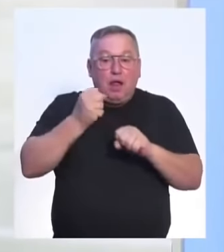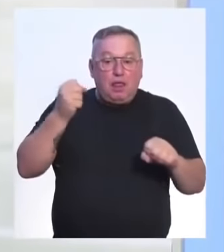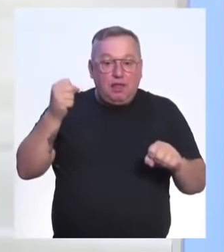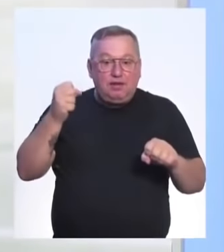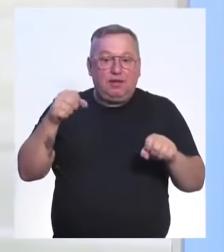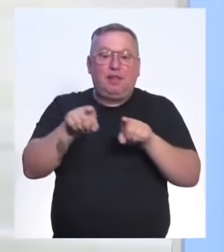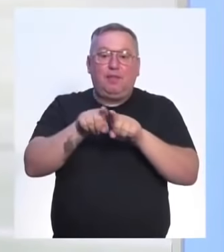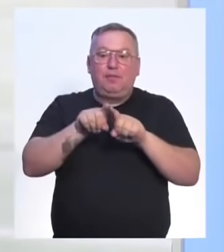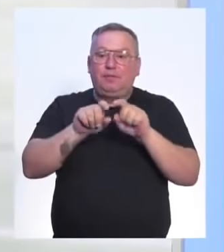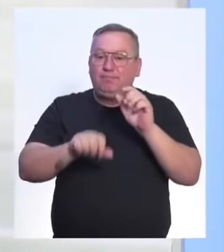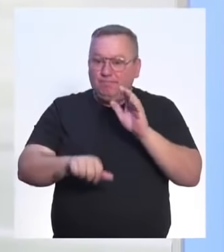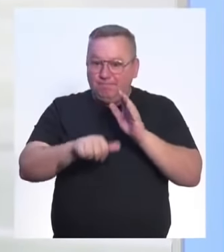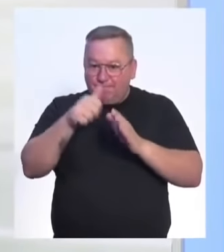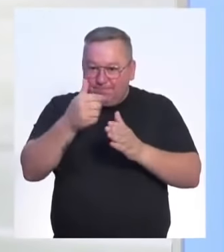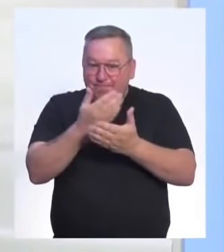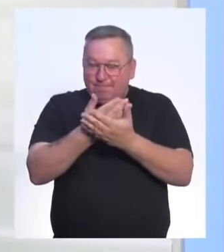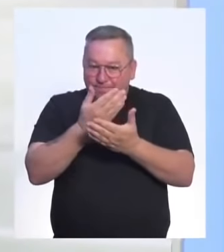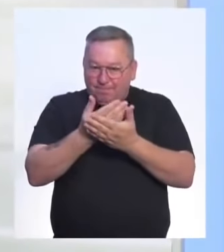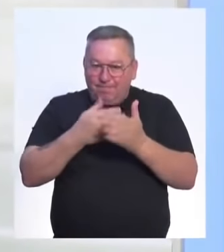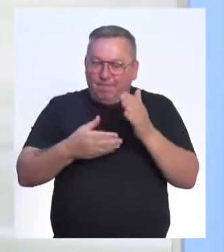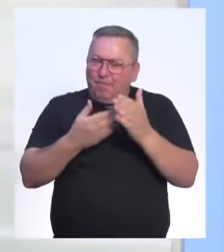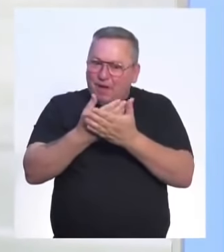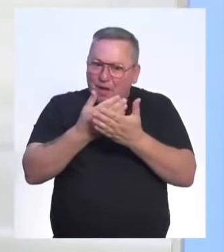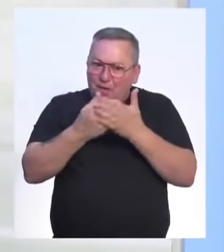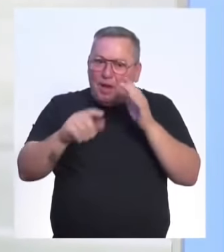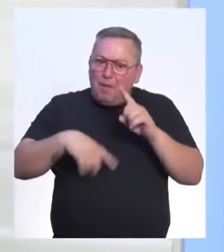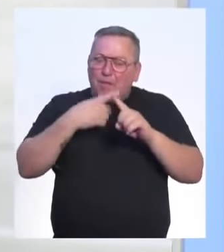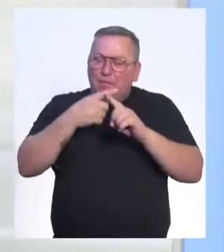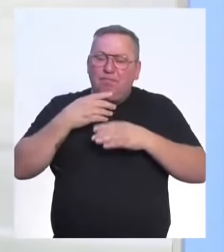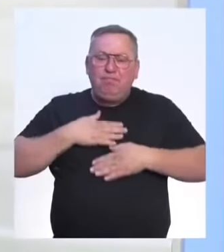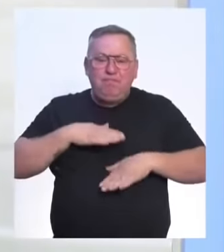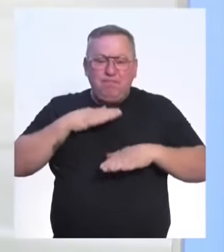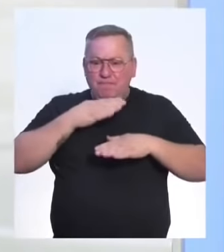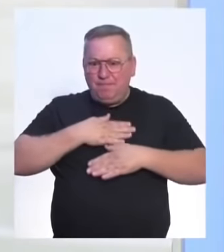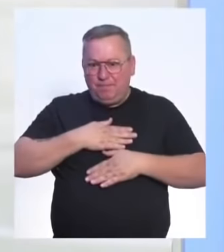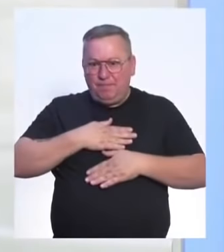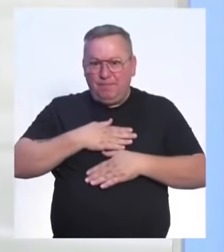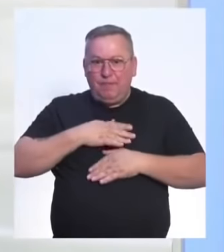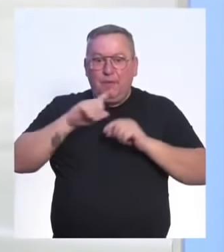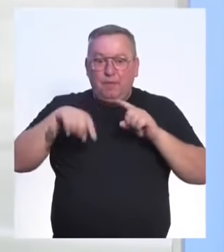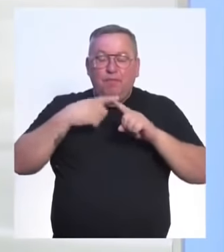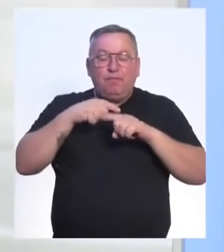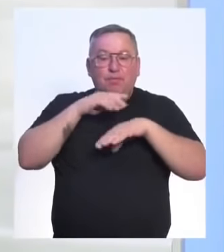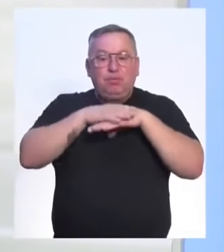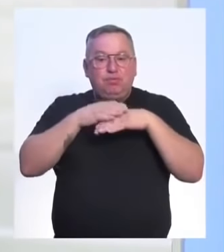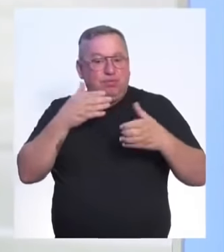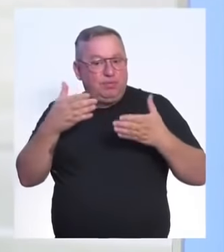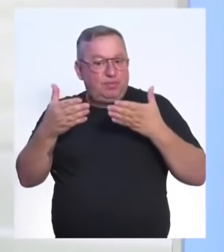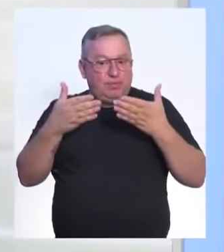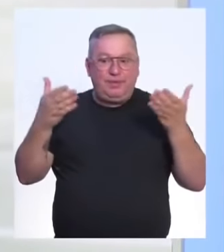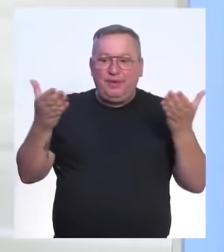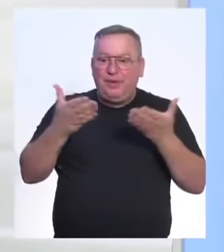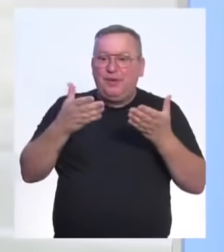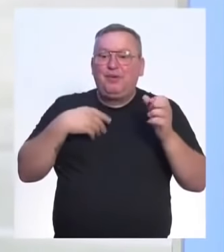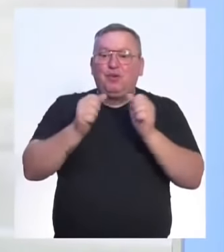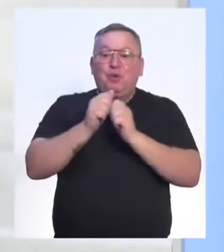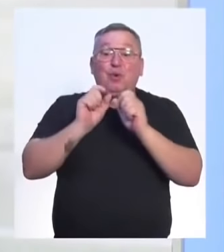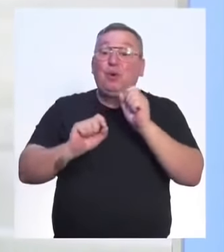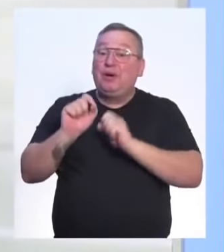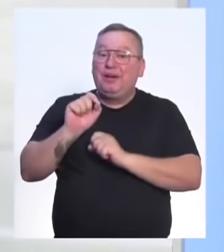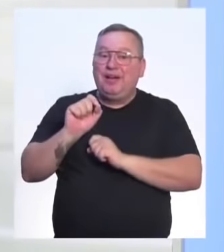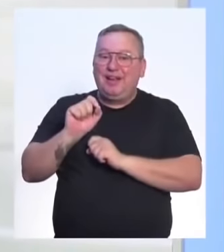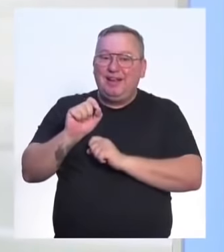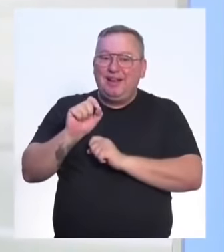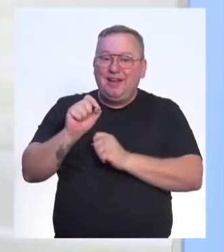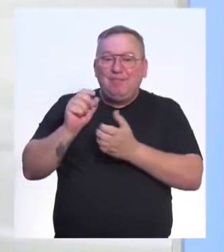É uma primeira aula, uma aula mais tranquila, né? Mais dialogada. E comigo hoje aqui para